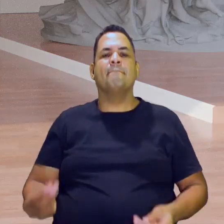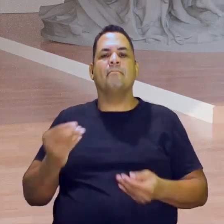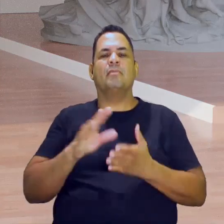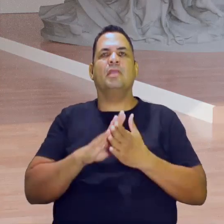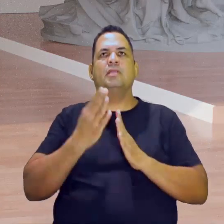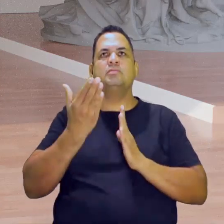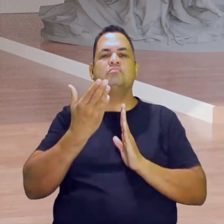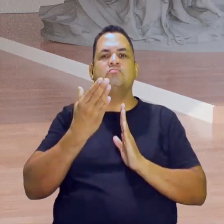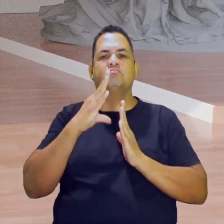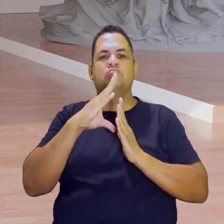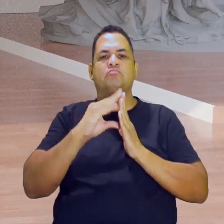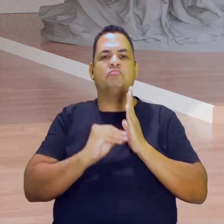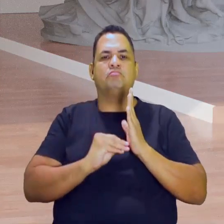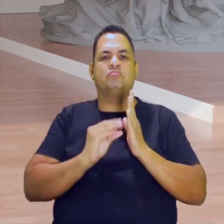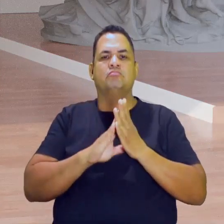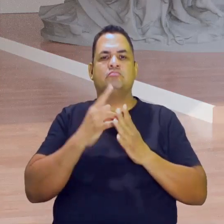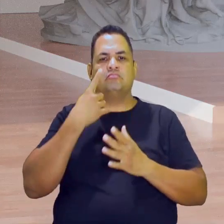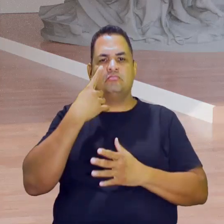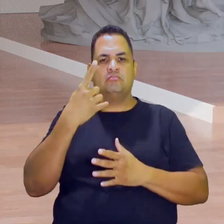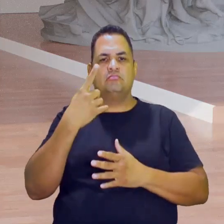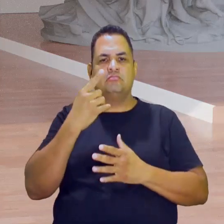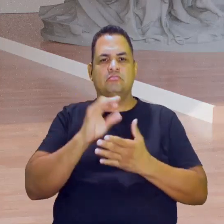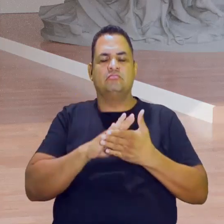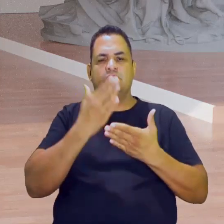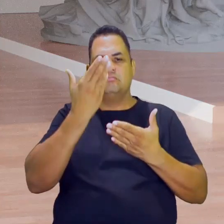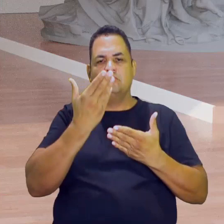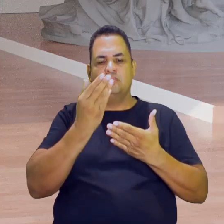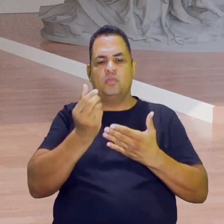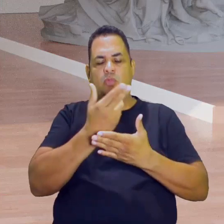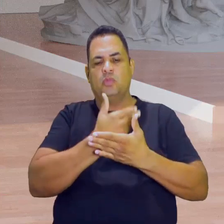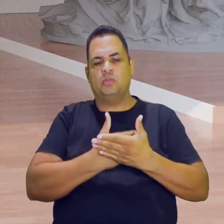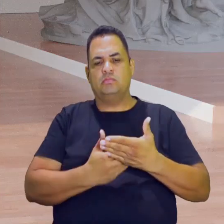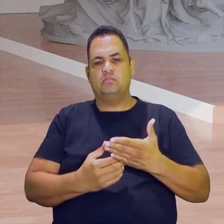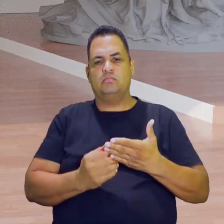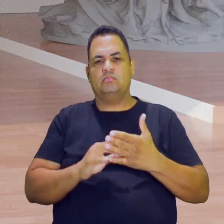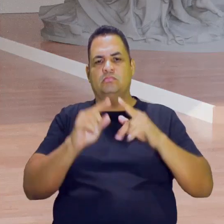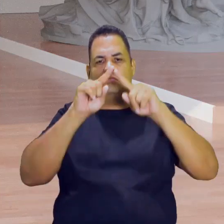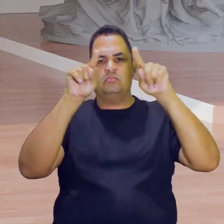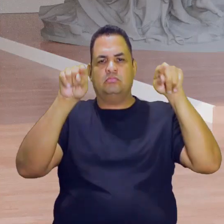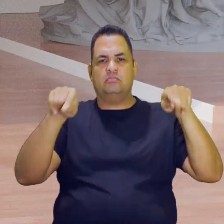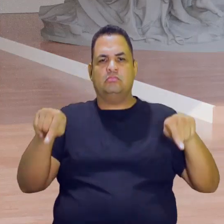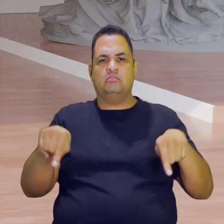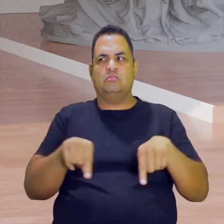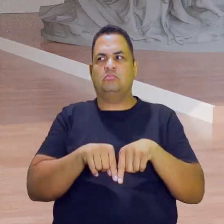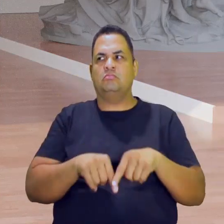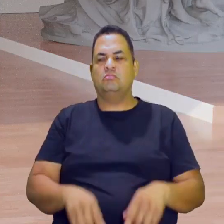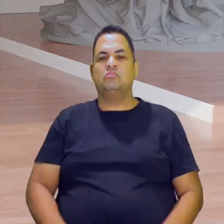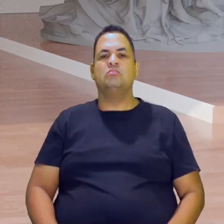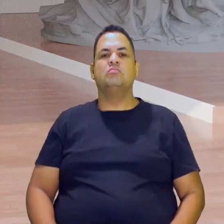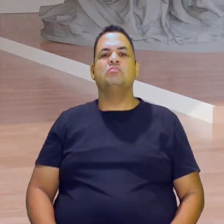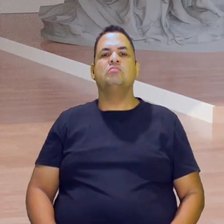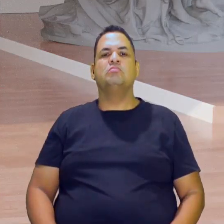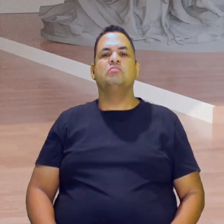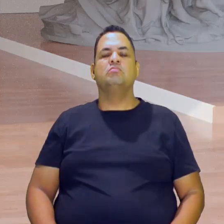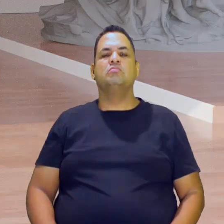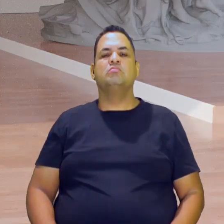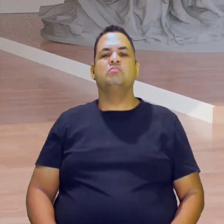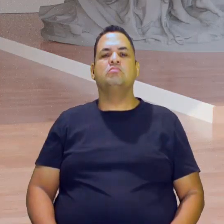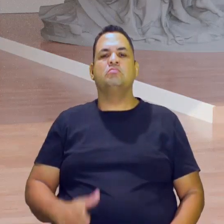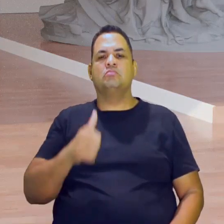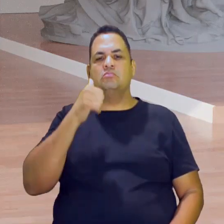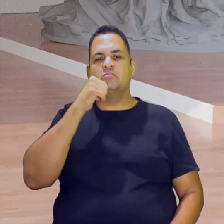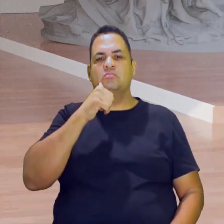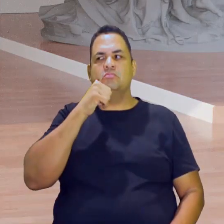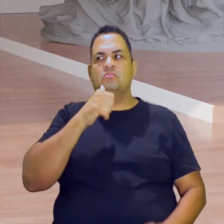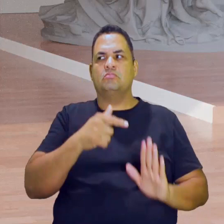exemplo, aqui vocês podem ver o quadro da Mona Lisa, certo? Olha aqui para a tela, para vocês verem. A menina ali